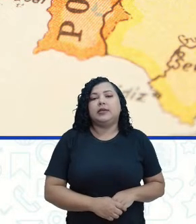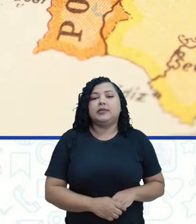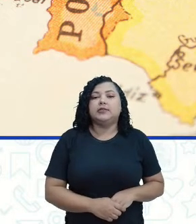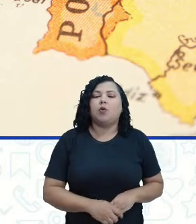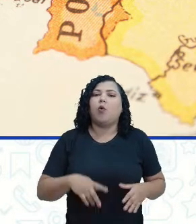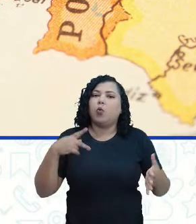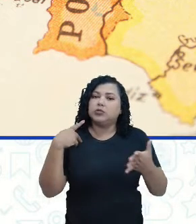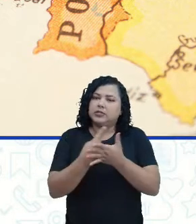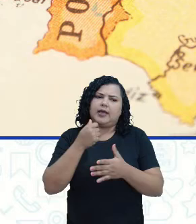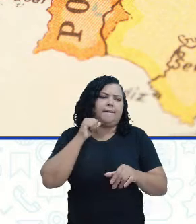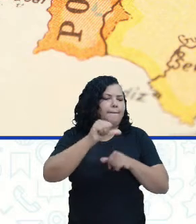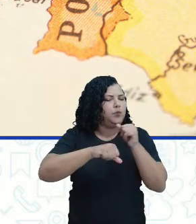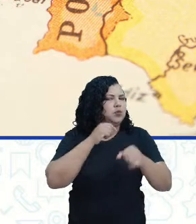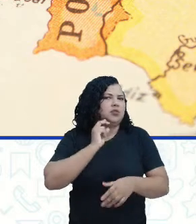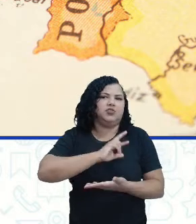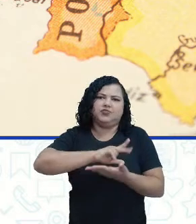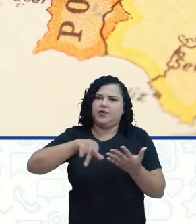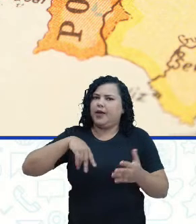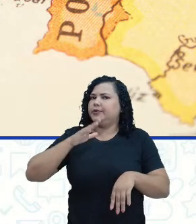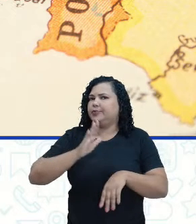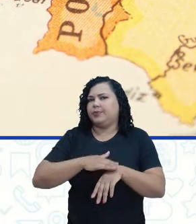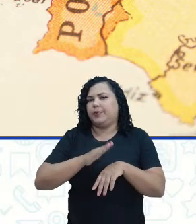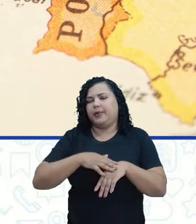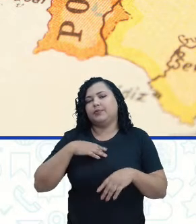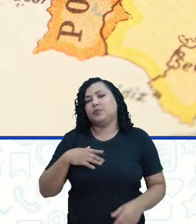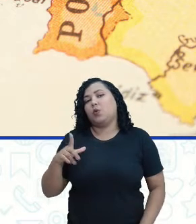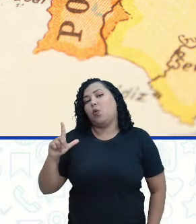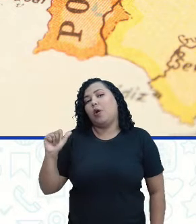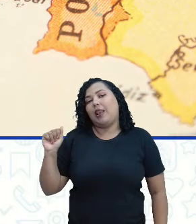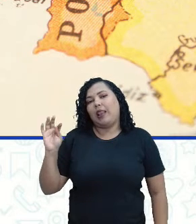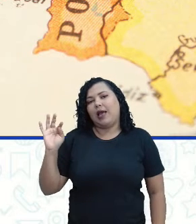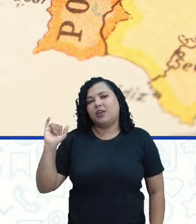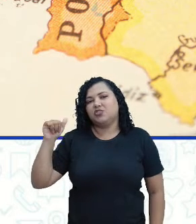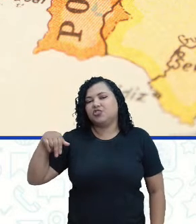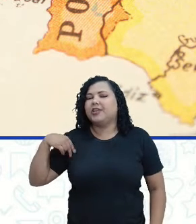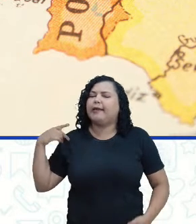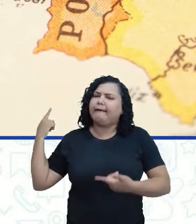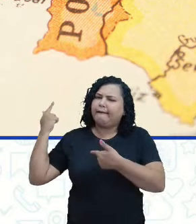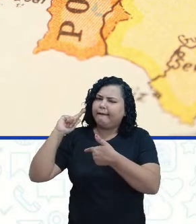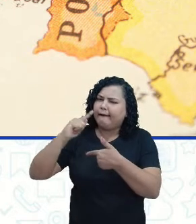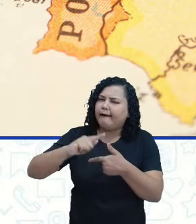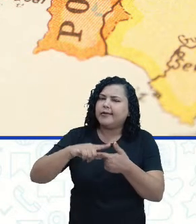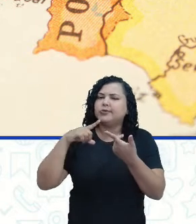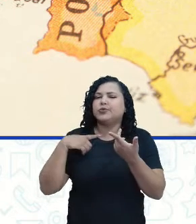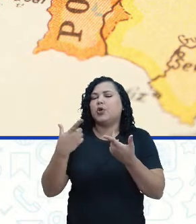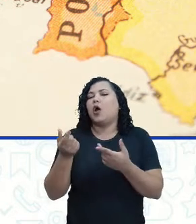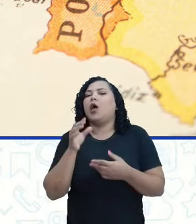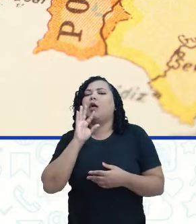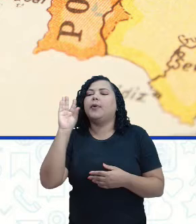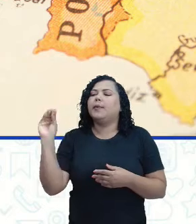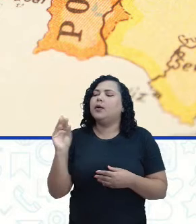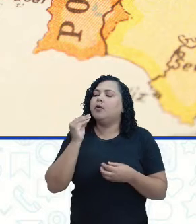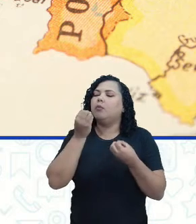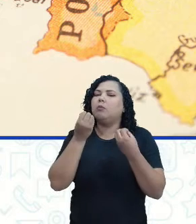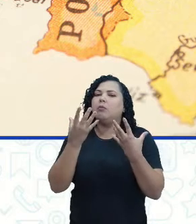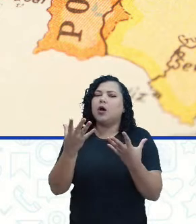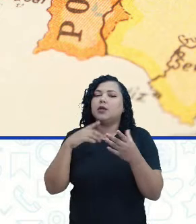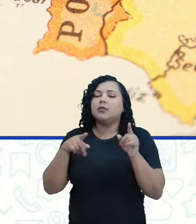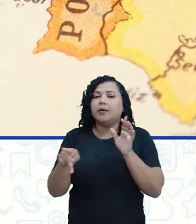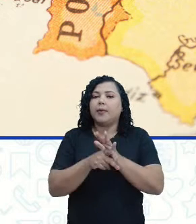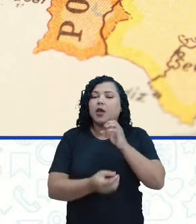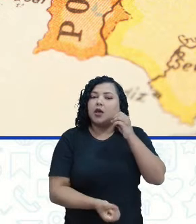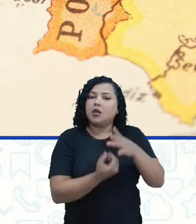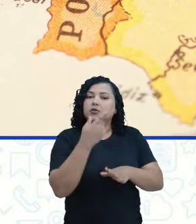frequentes alterações. O latim clássico caracterizava-se pela erudição da oralidade e das produções